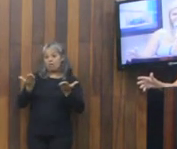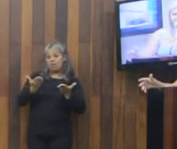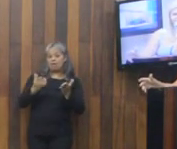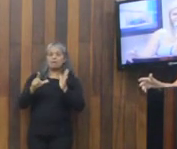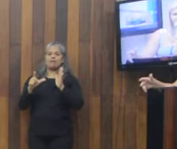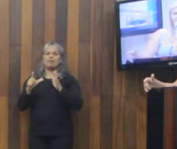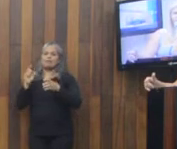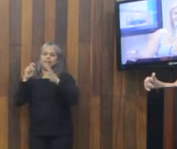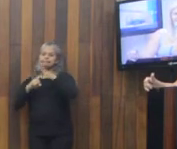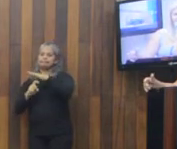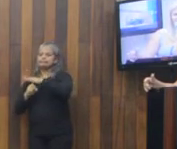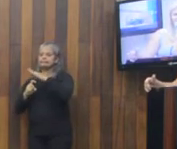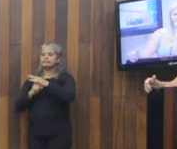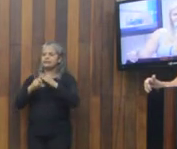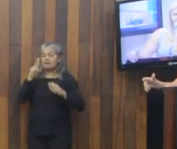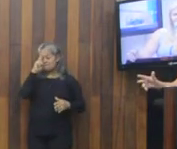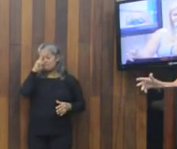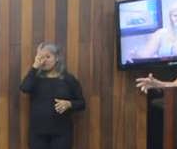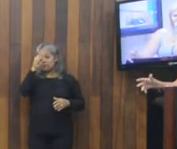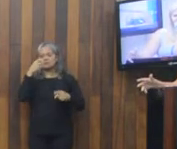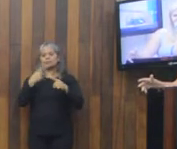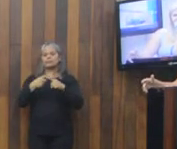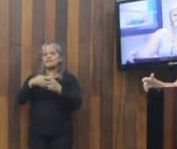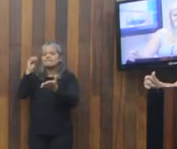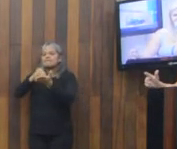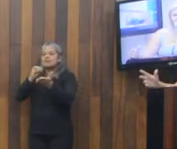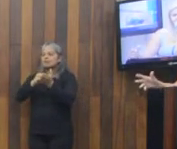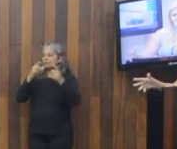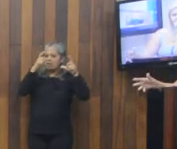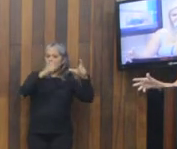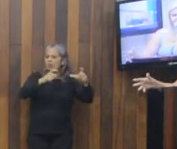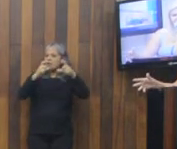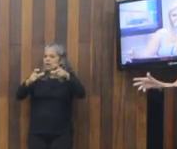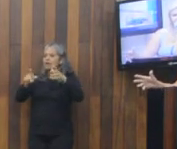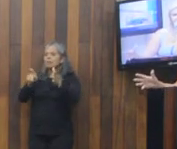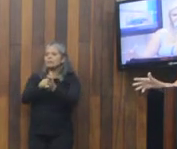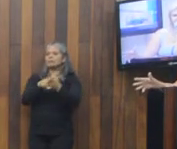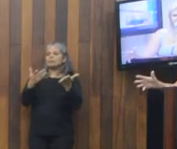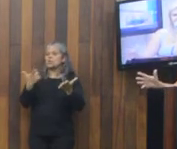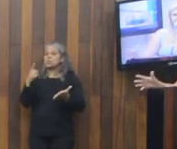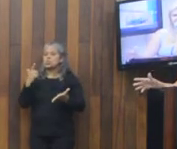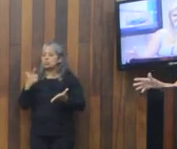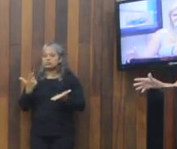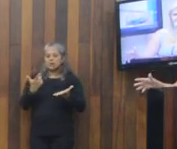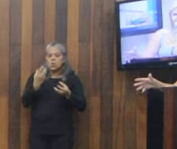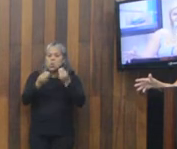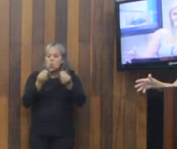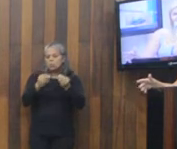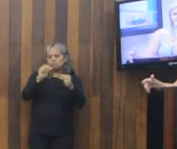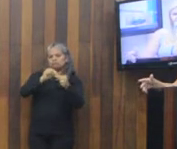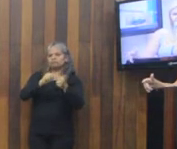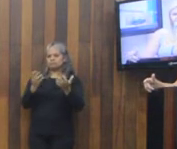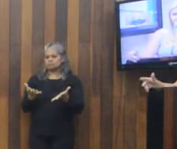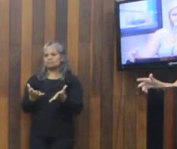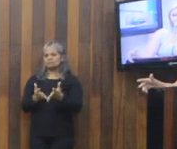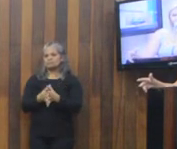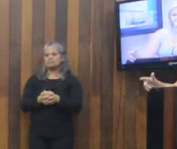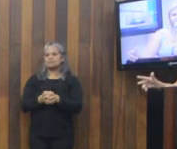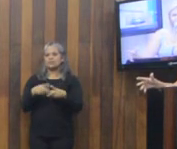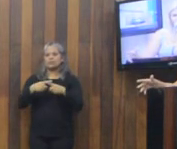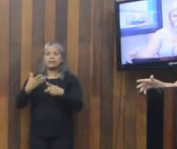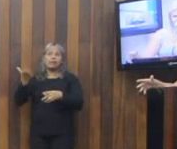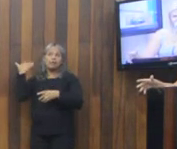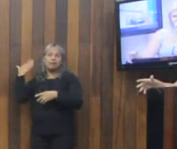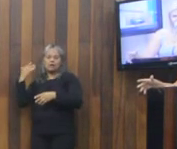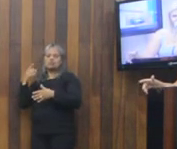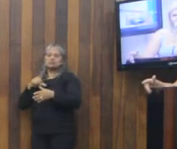pela prefeitura não nos ceder o espaço da Feira Forte, não nos dar as condições cabíveis necessárias que nós tínhamos em